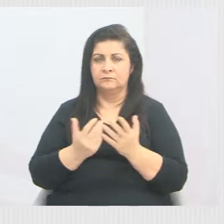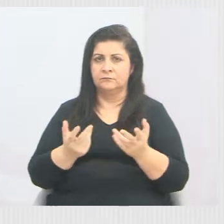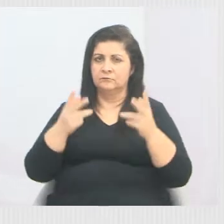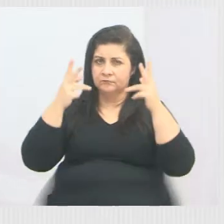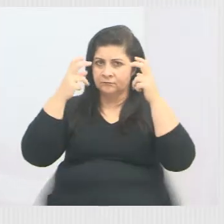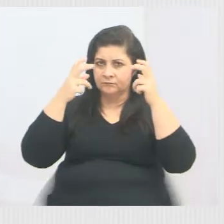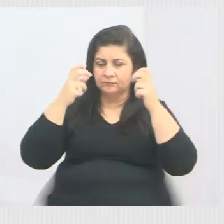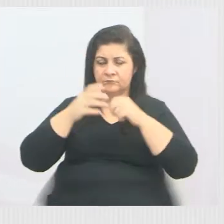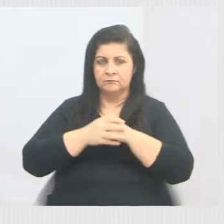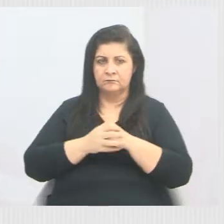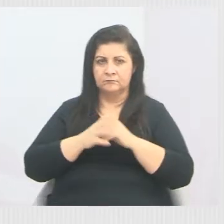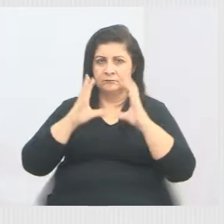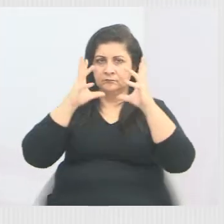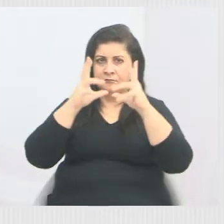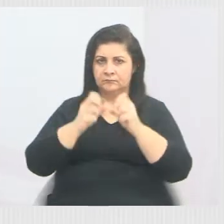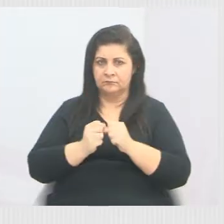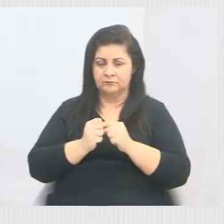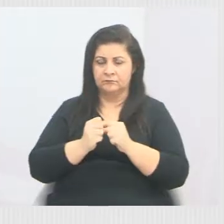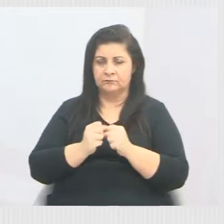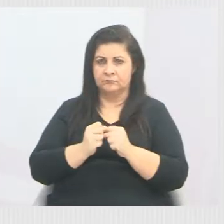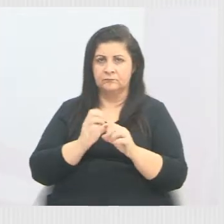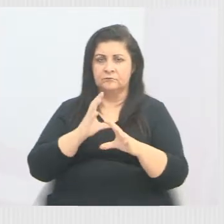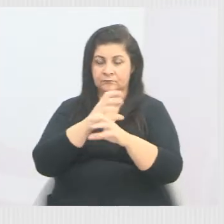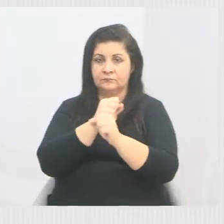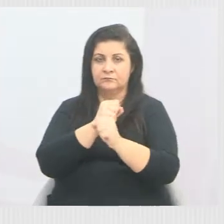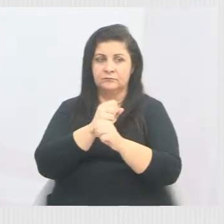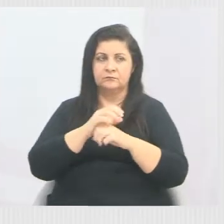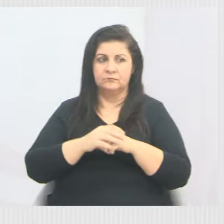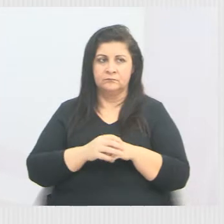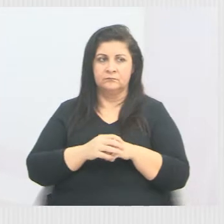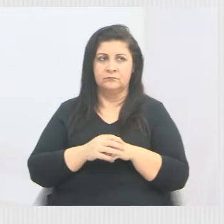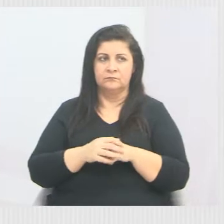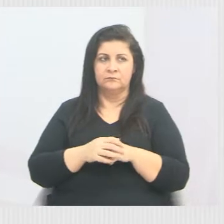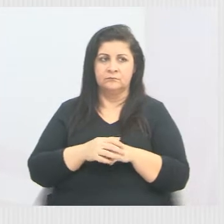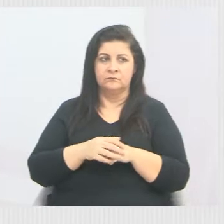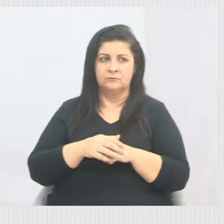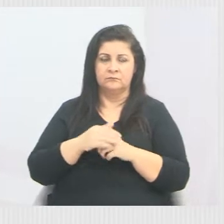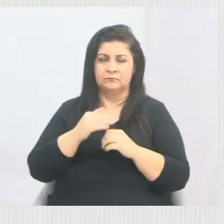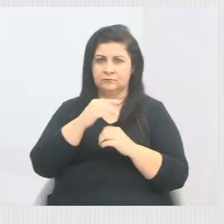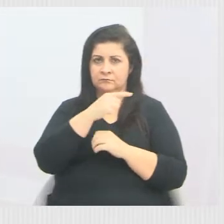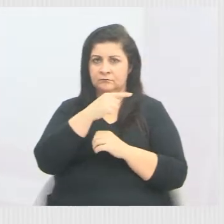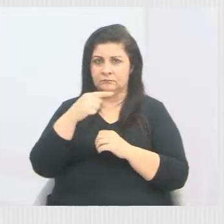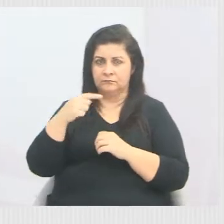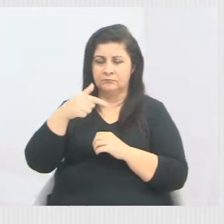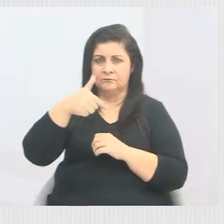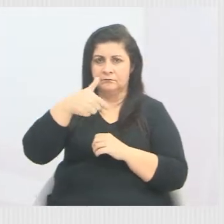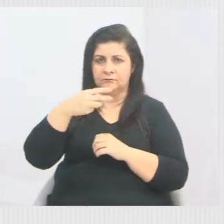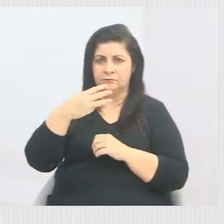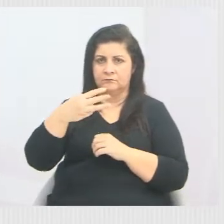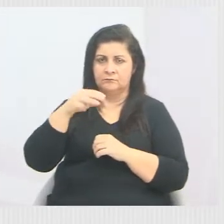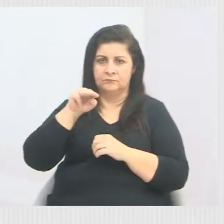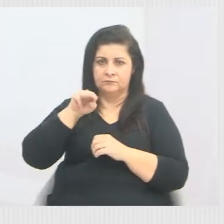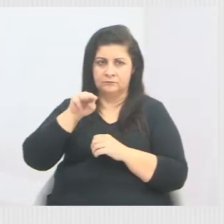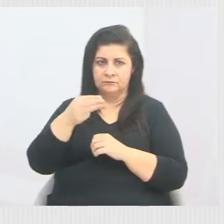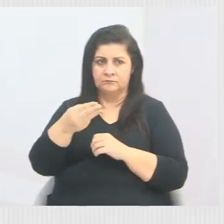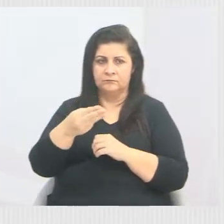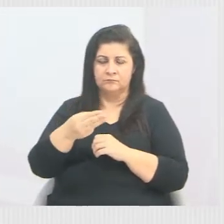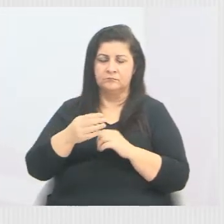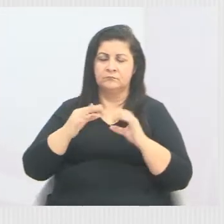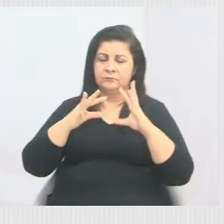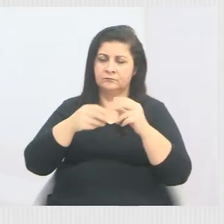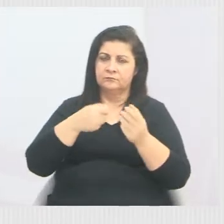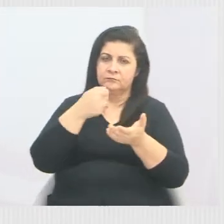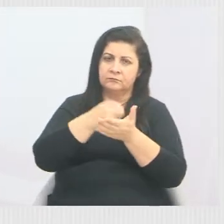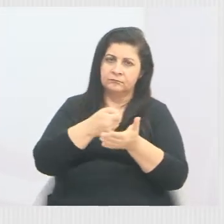aqui, somando, pegando os 370 milhões e diminuindo, né, esses montantes de despesas